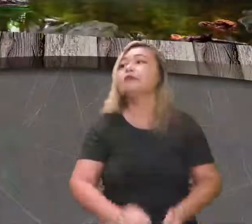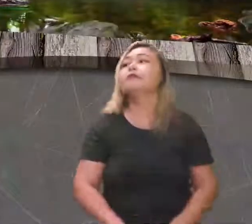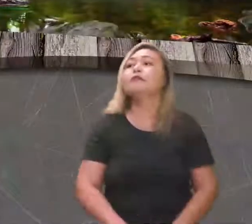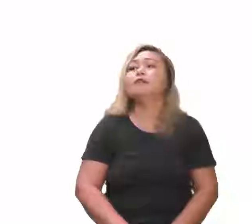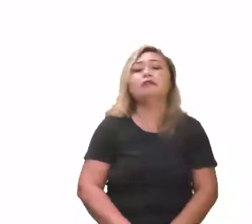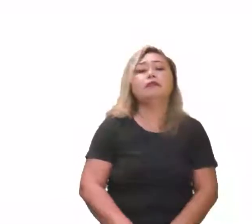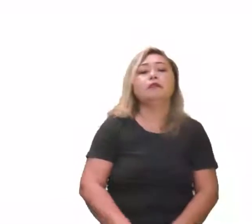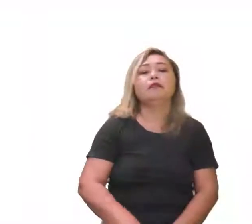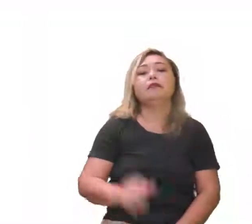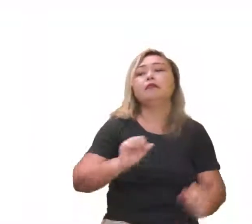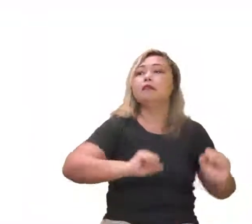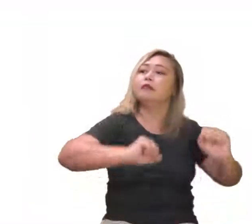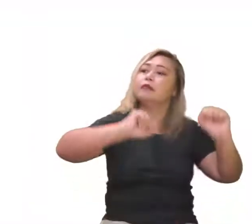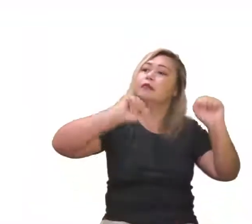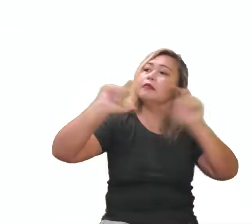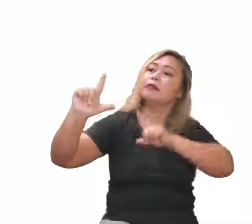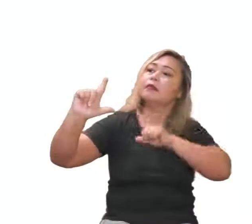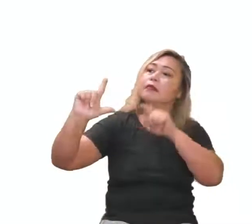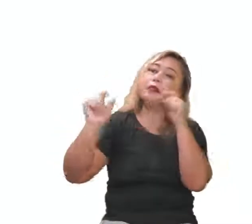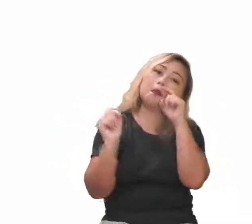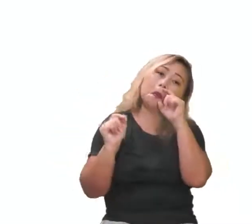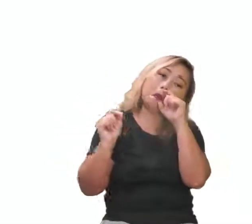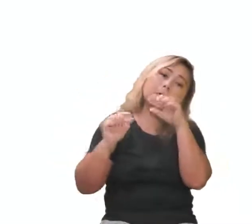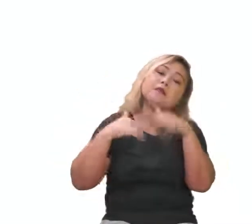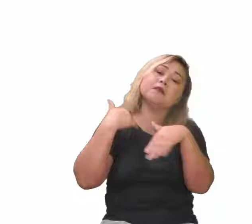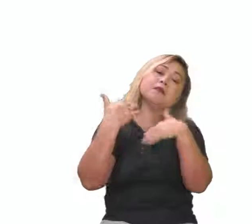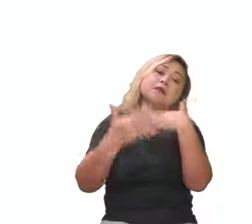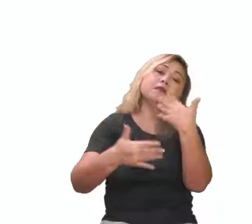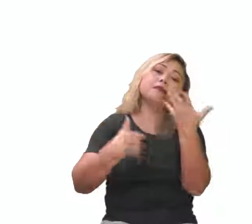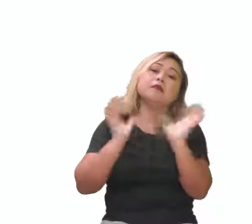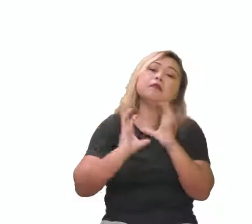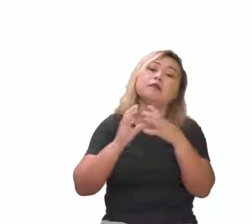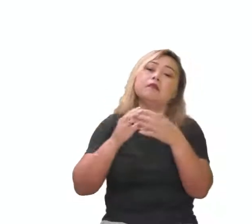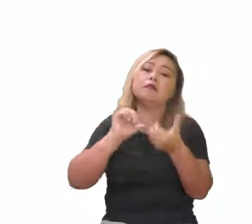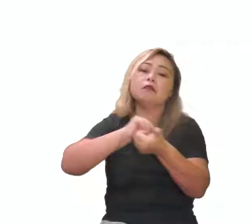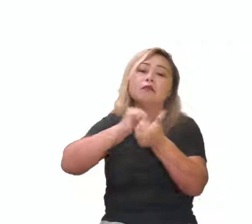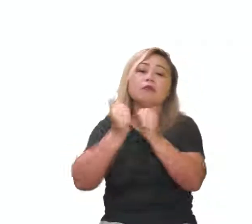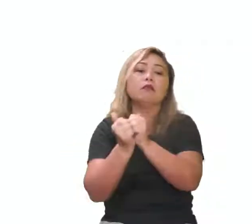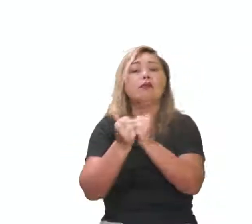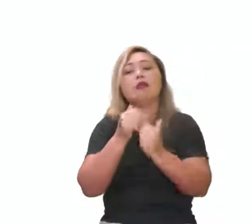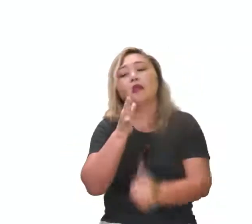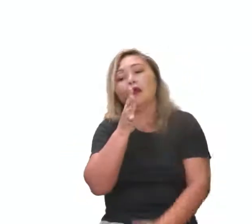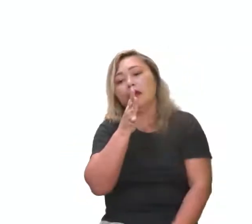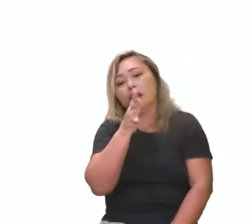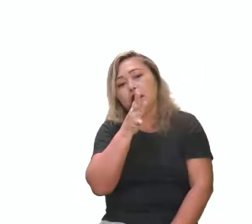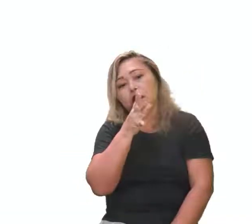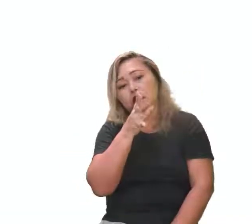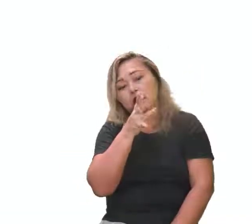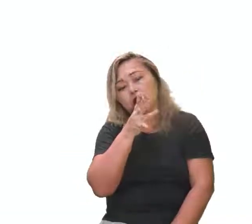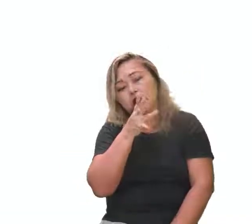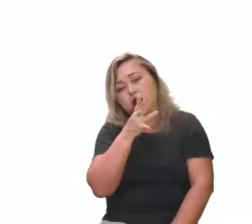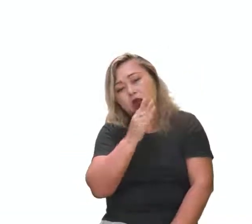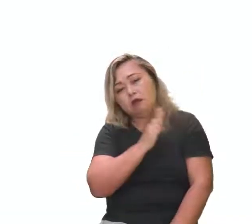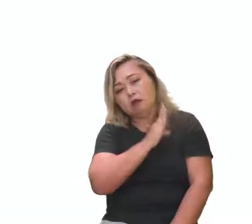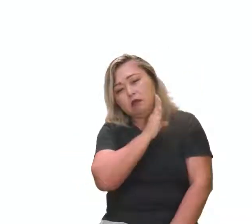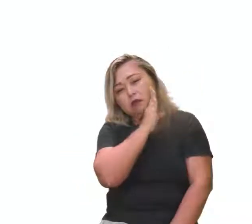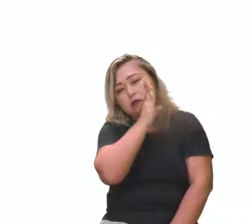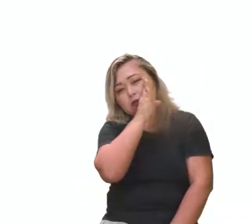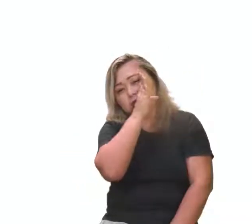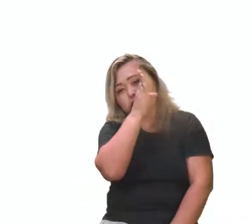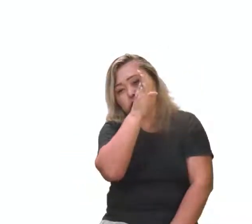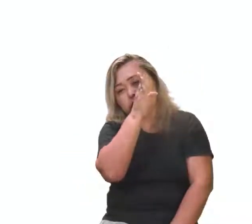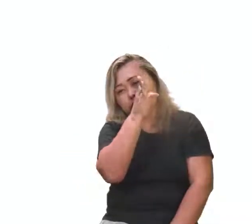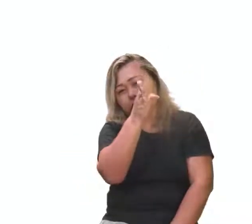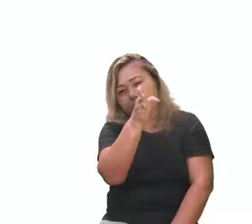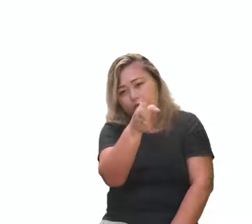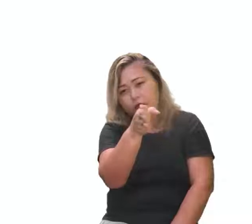lá, joga lá na tela. A evolução, então, consiste em um conjunto de modificações lentas em direção a um